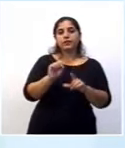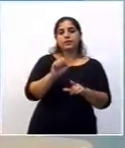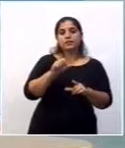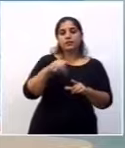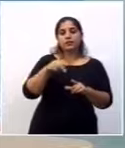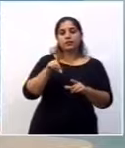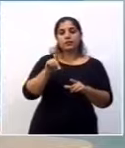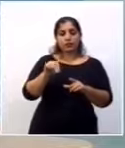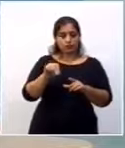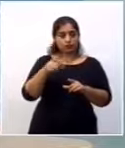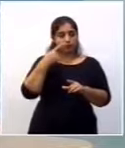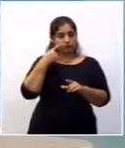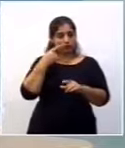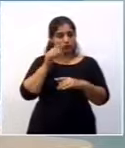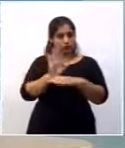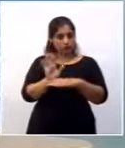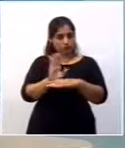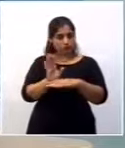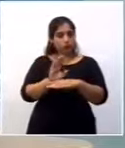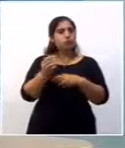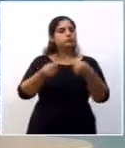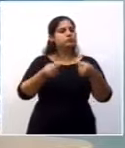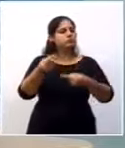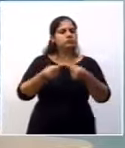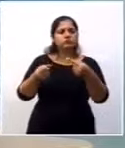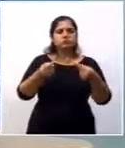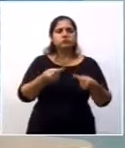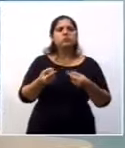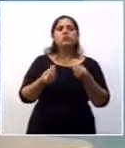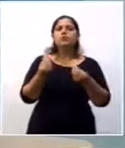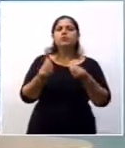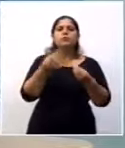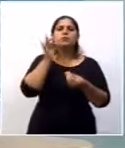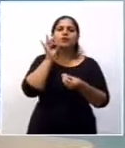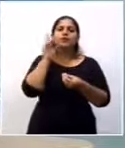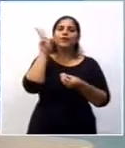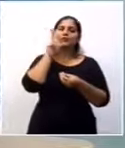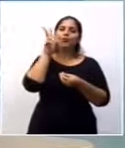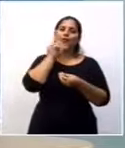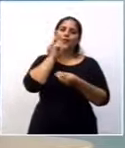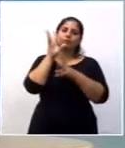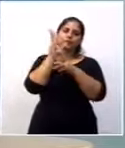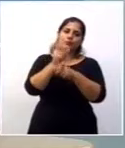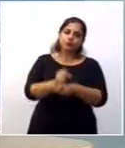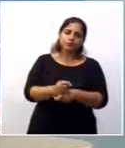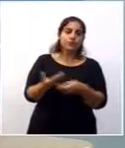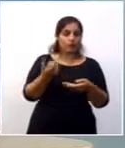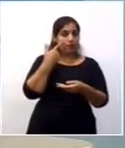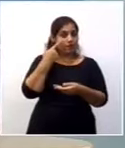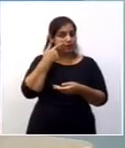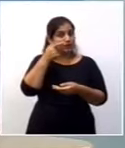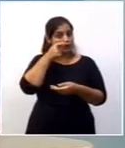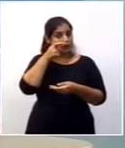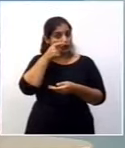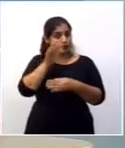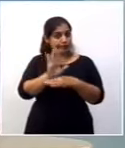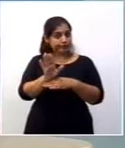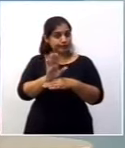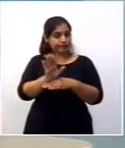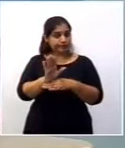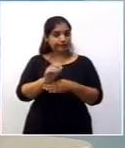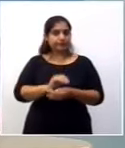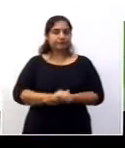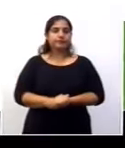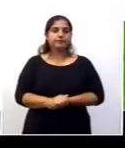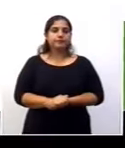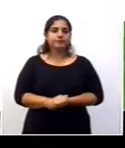Senado, que fala, que discute essa questão do café, a história do café. Então, vamos assistir o vídeo.